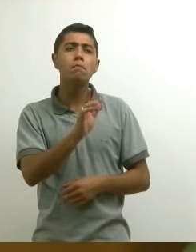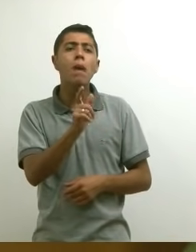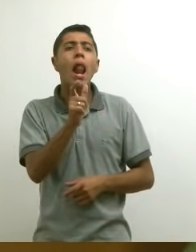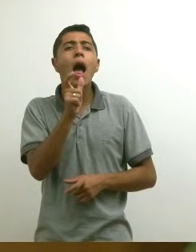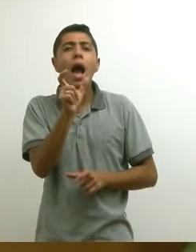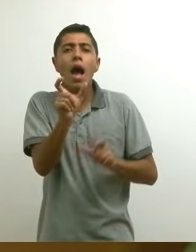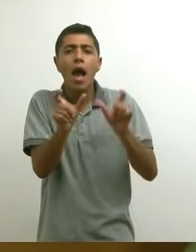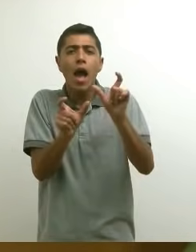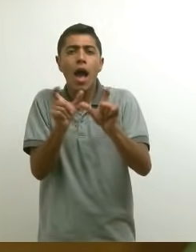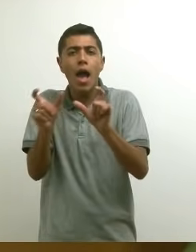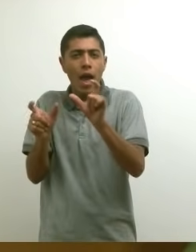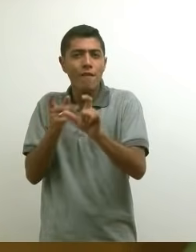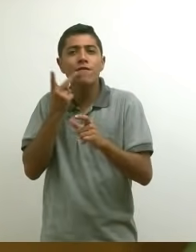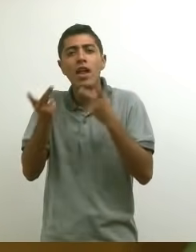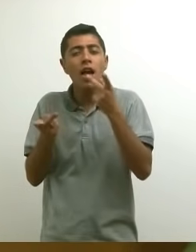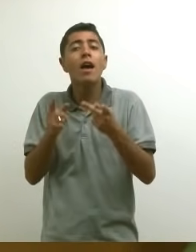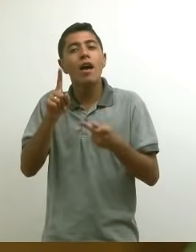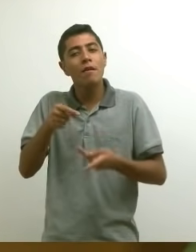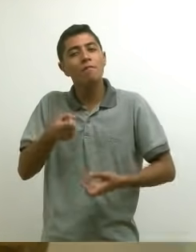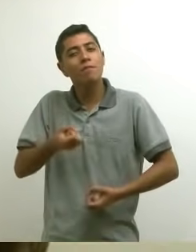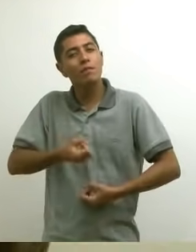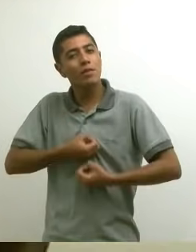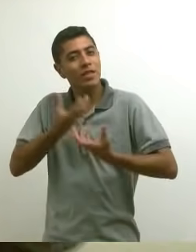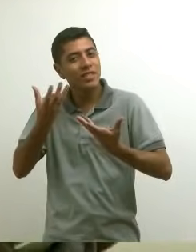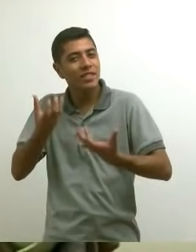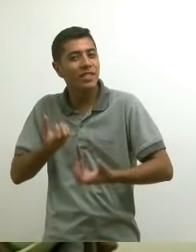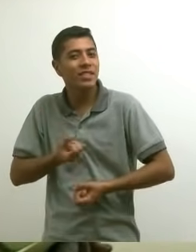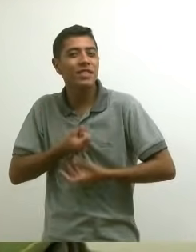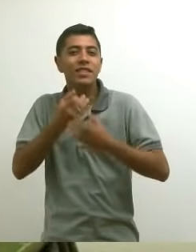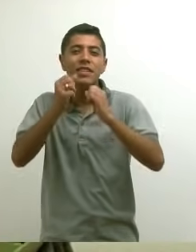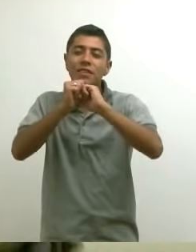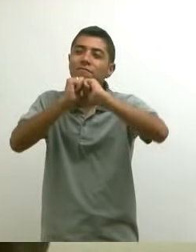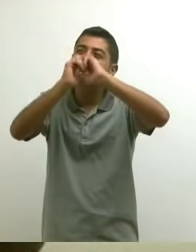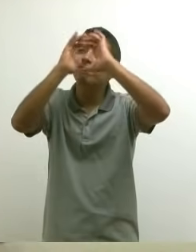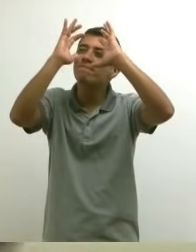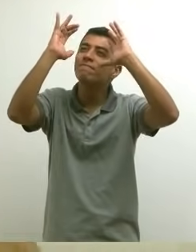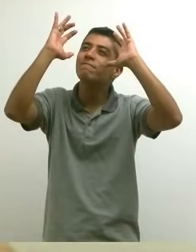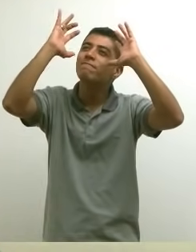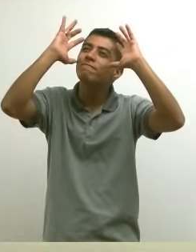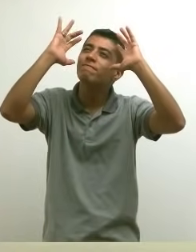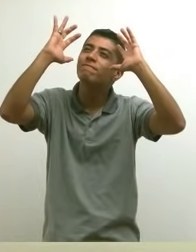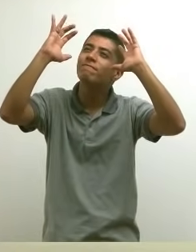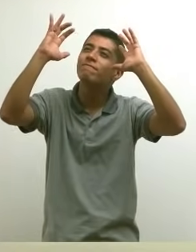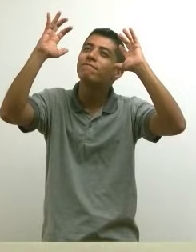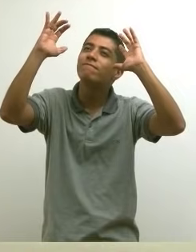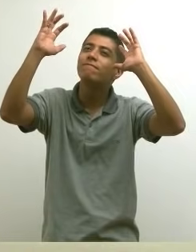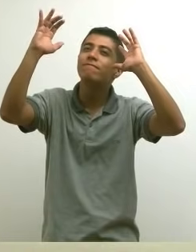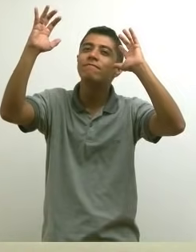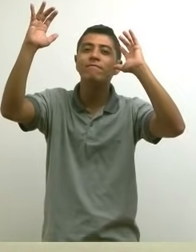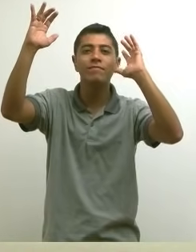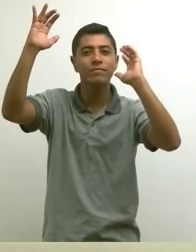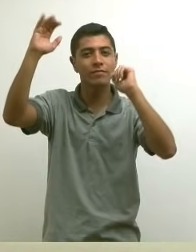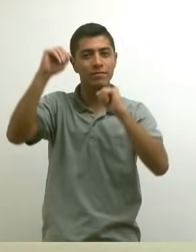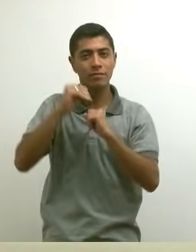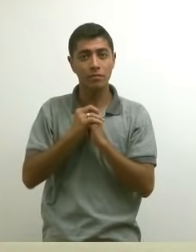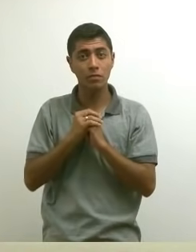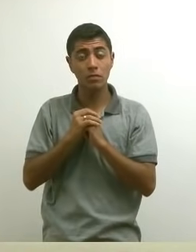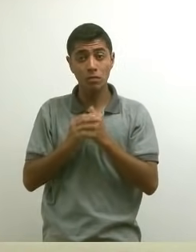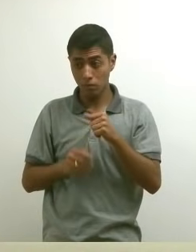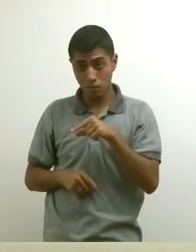ou de um nível da imaginação um contador de histórias ele não tá conversando como se estivesse conversando na padaria